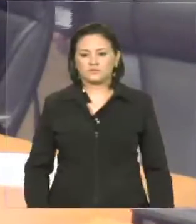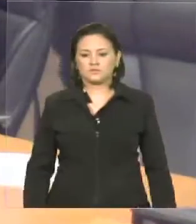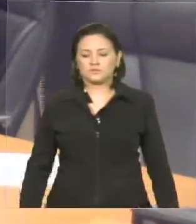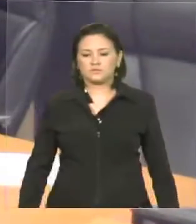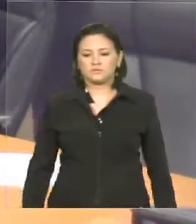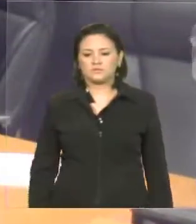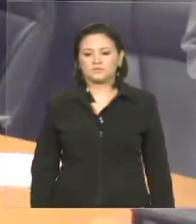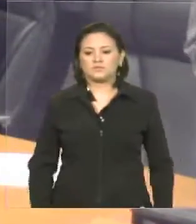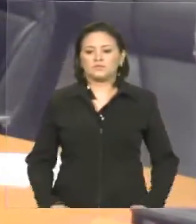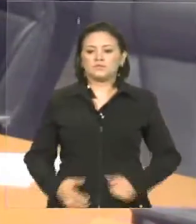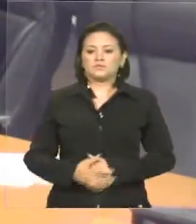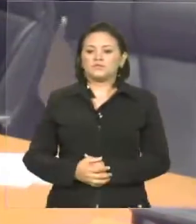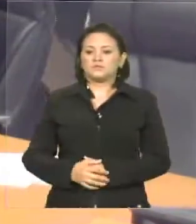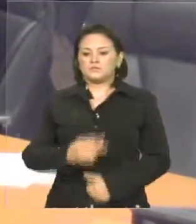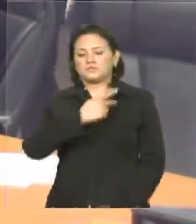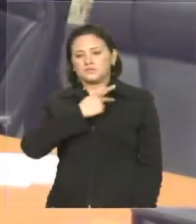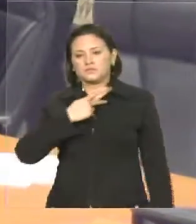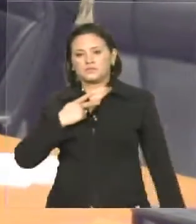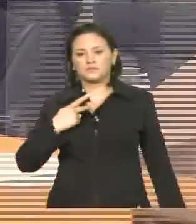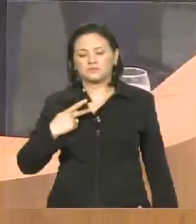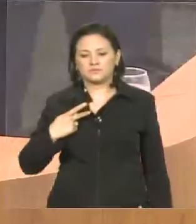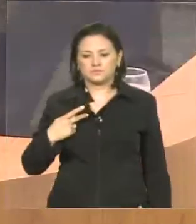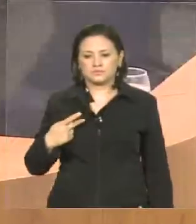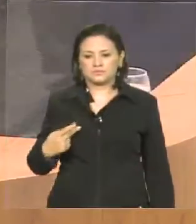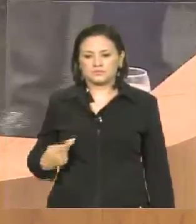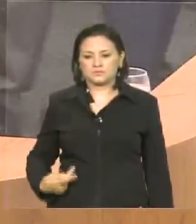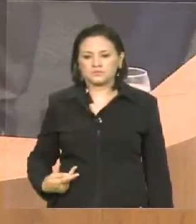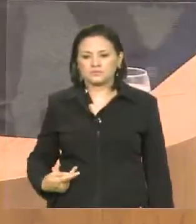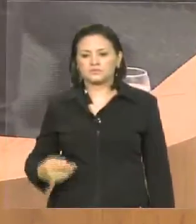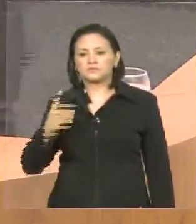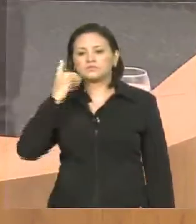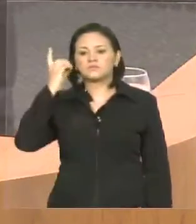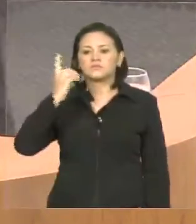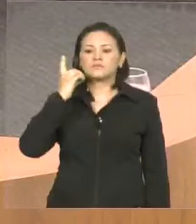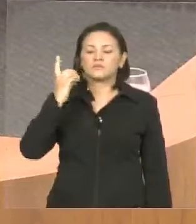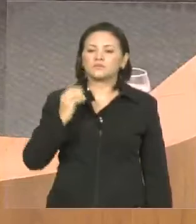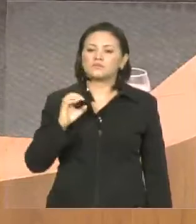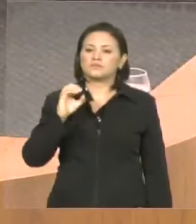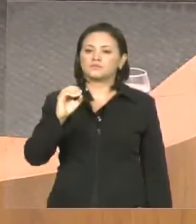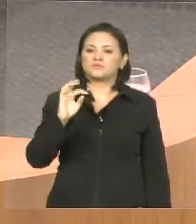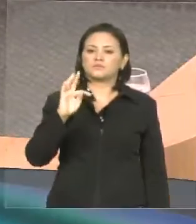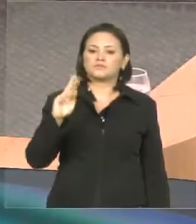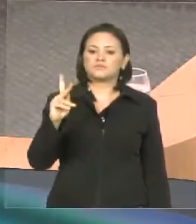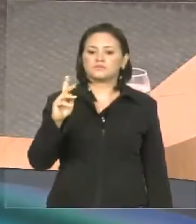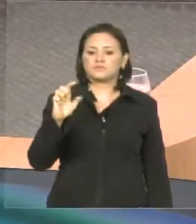Senhor presidente, deputado Otelino, senhores parlamentares,